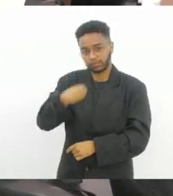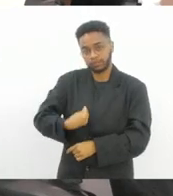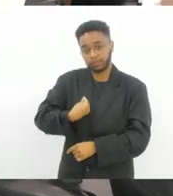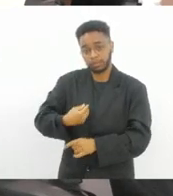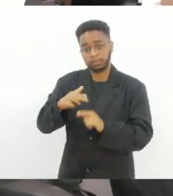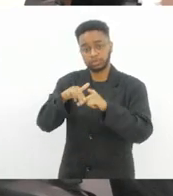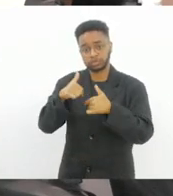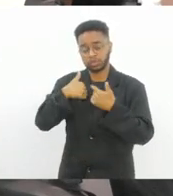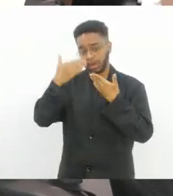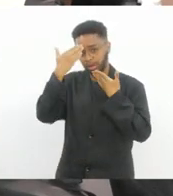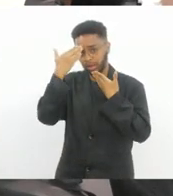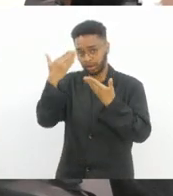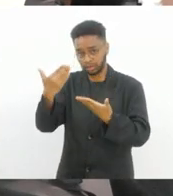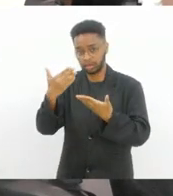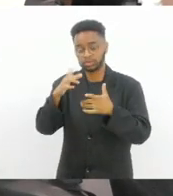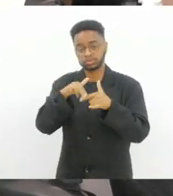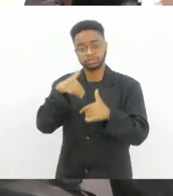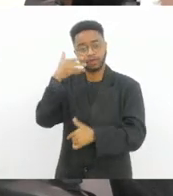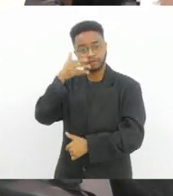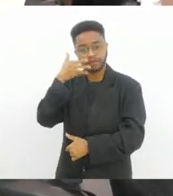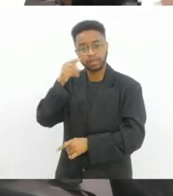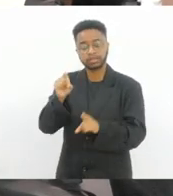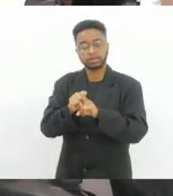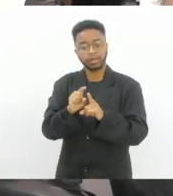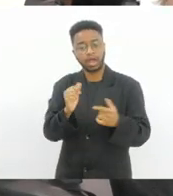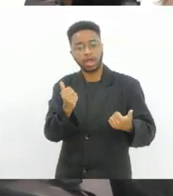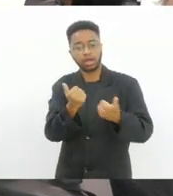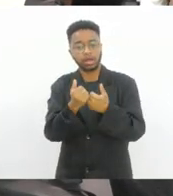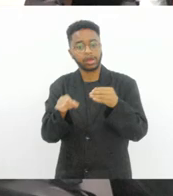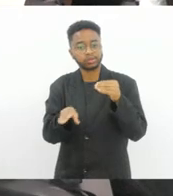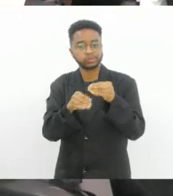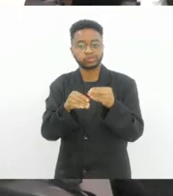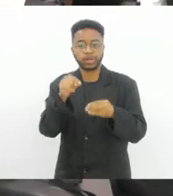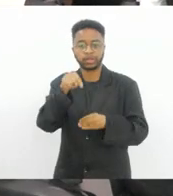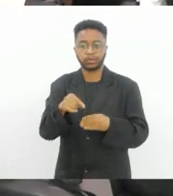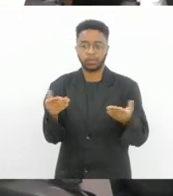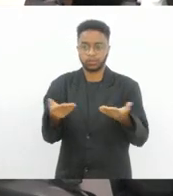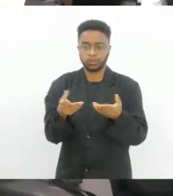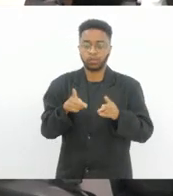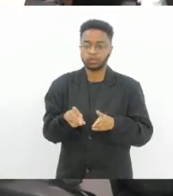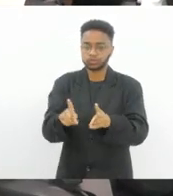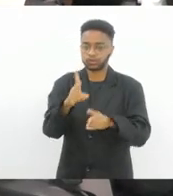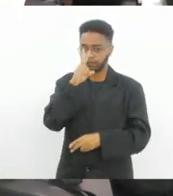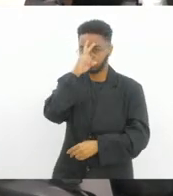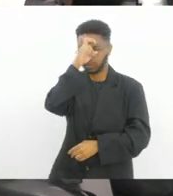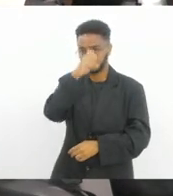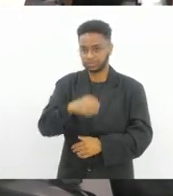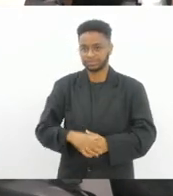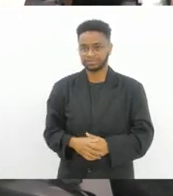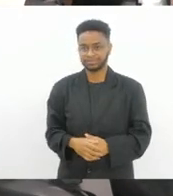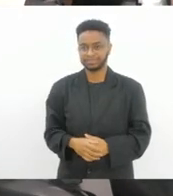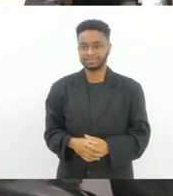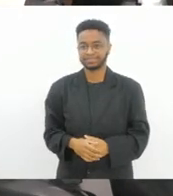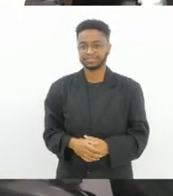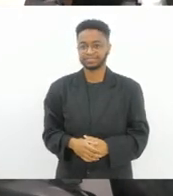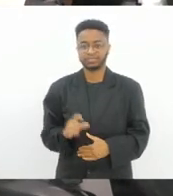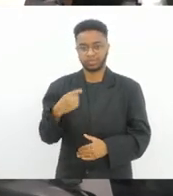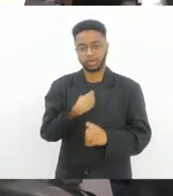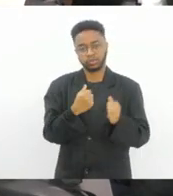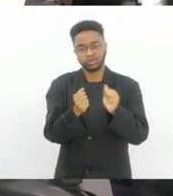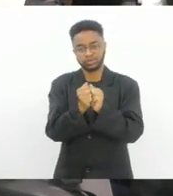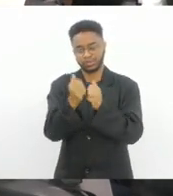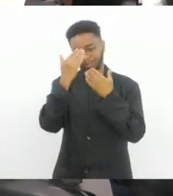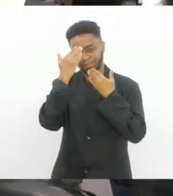isso que eu agradeço a sua fala e a sua contribuição no dia de hoje. Siga forte. Vamos junto.